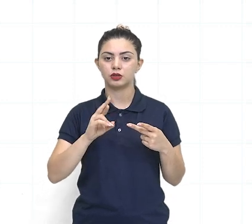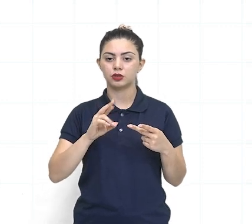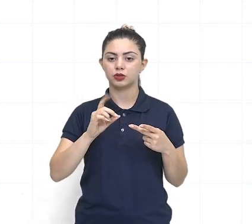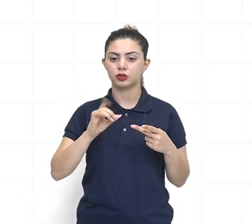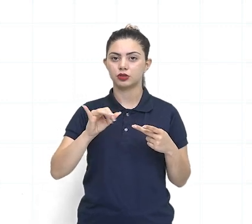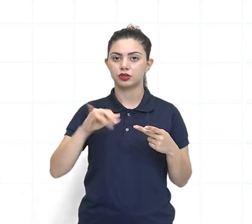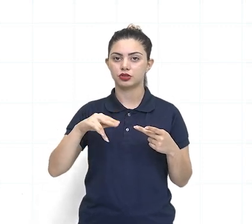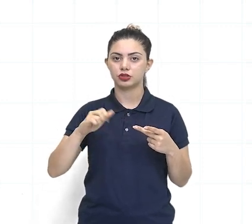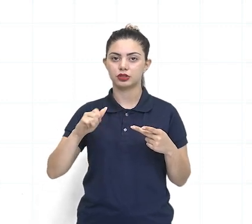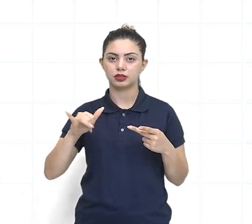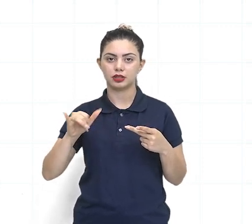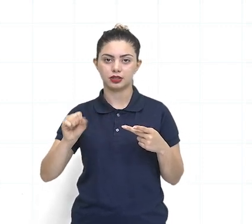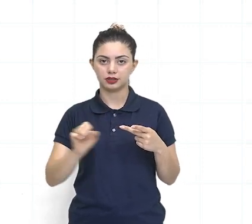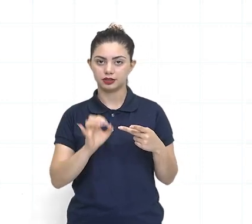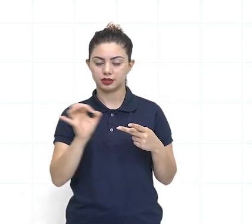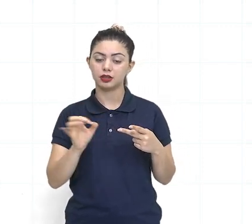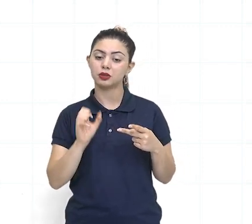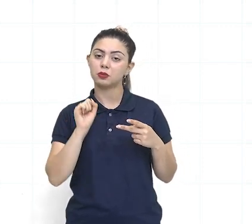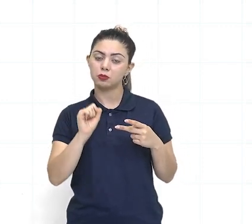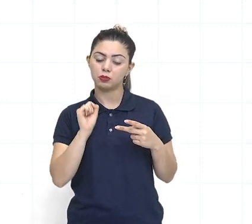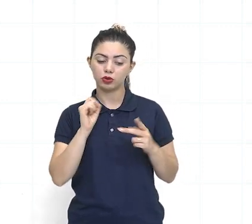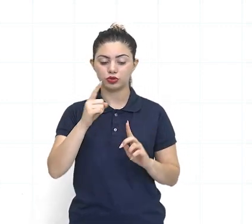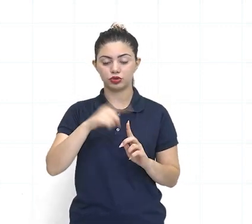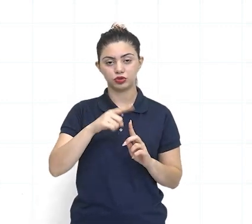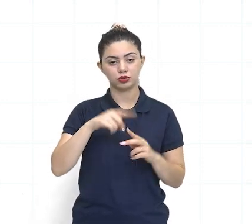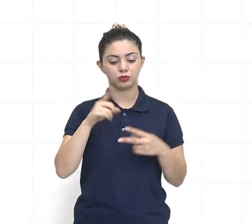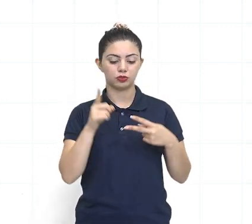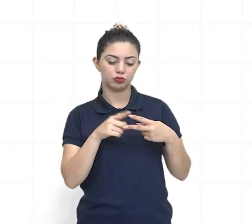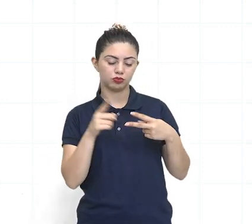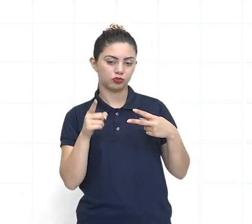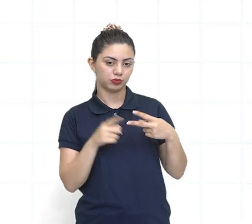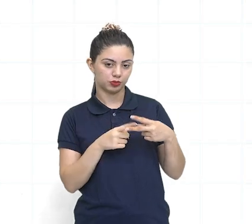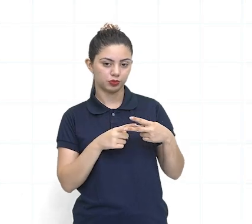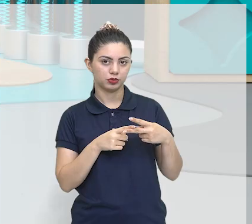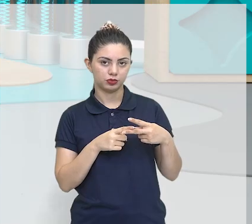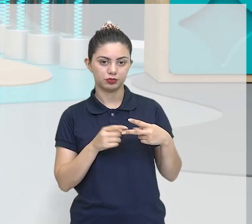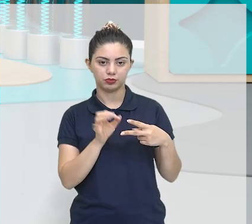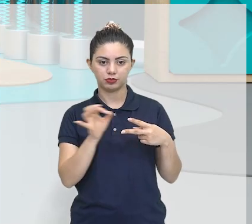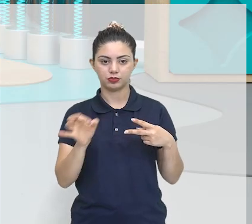eles podem ser. Então, nós temos aqui, por exemplo,